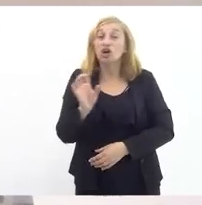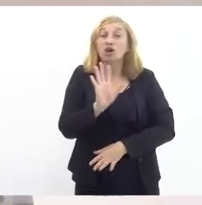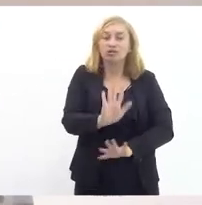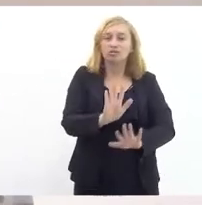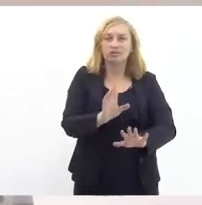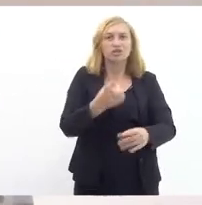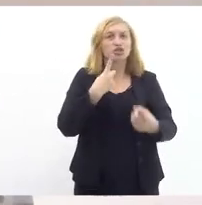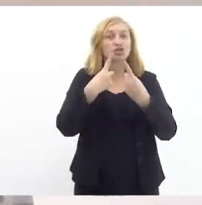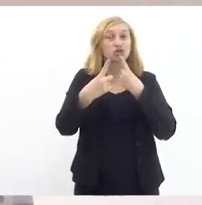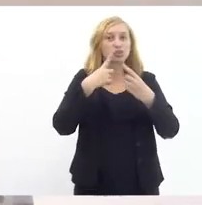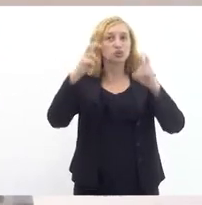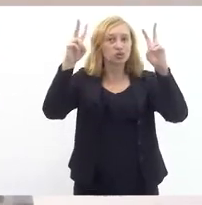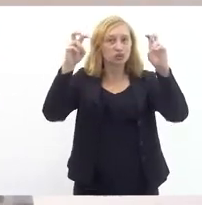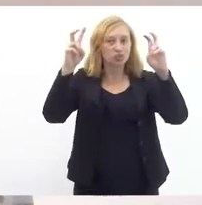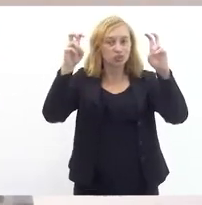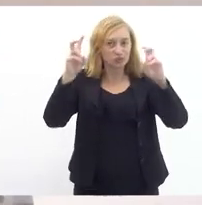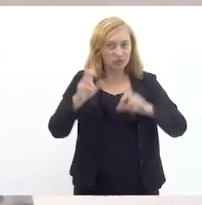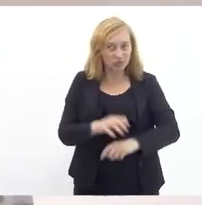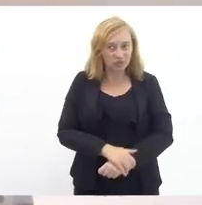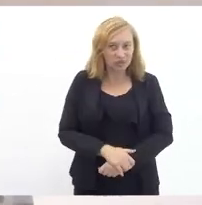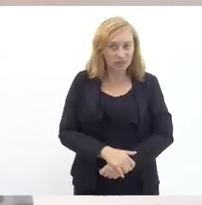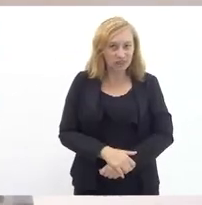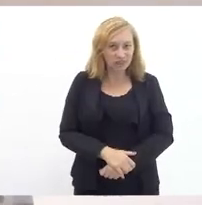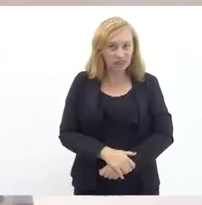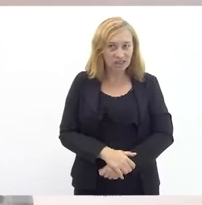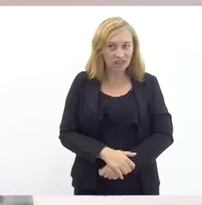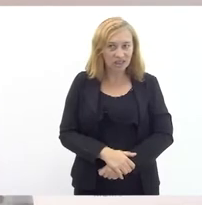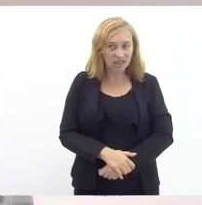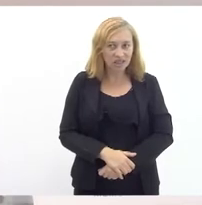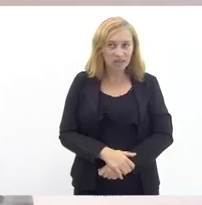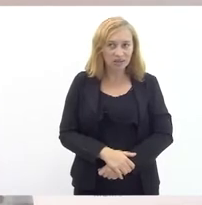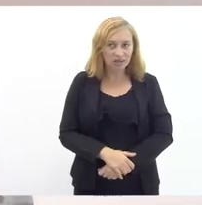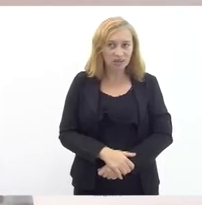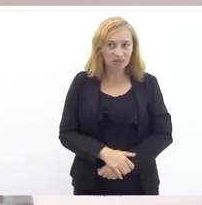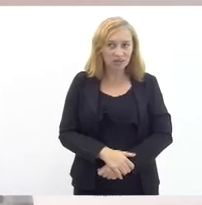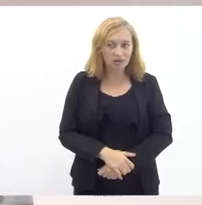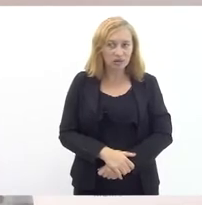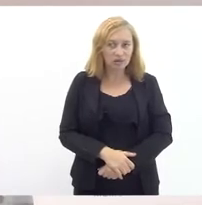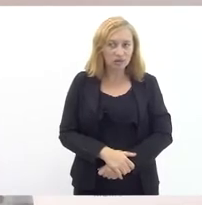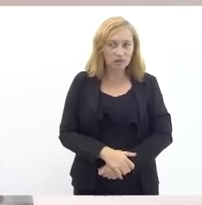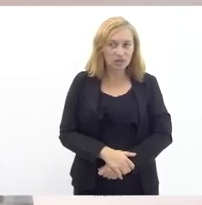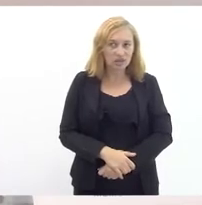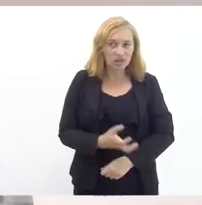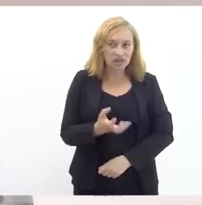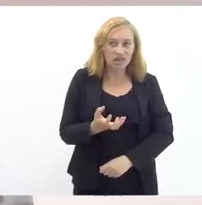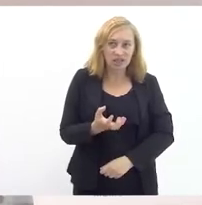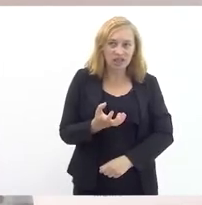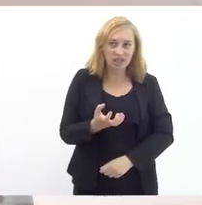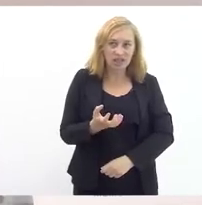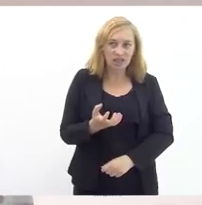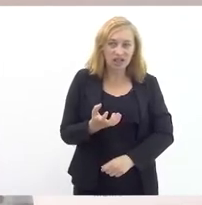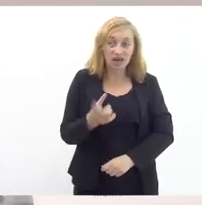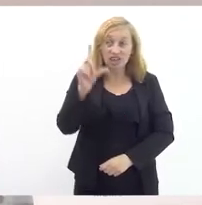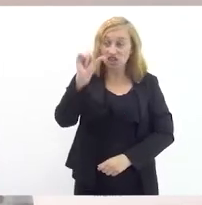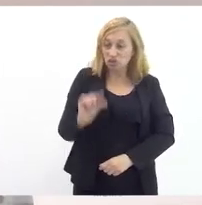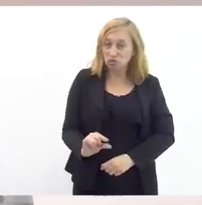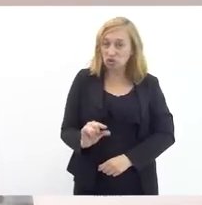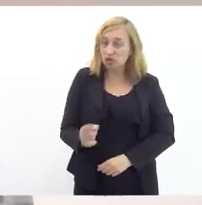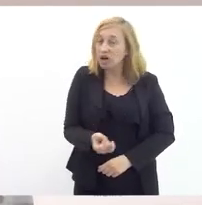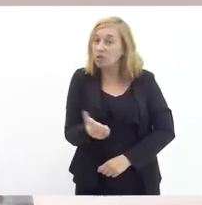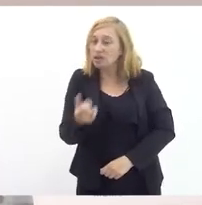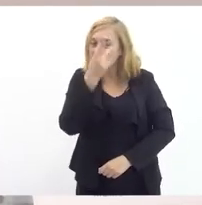isso é querer levar a demanda para 200, 250 mil.